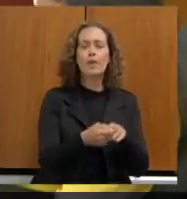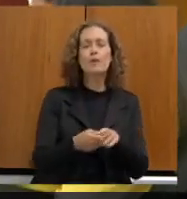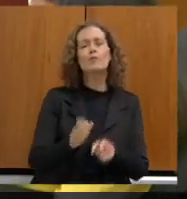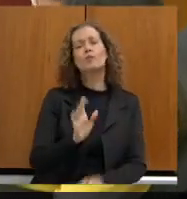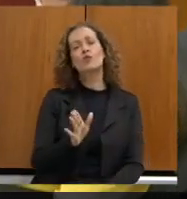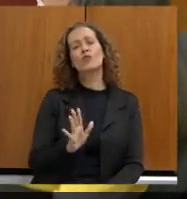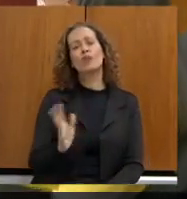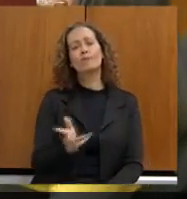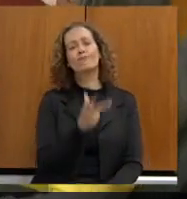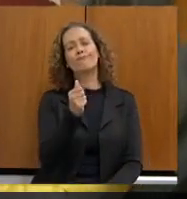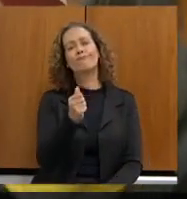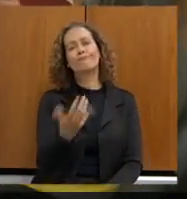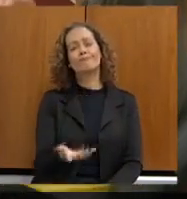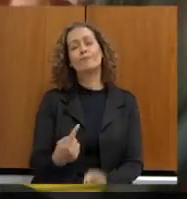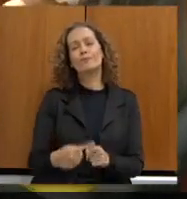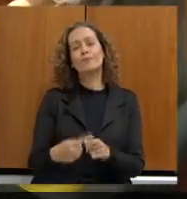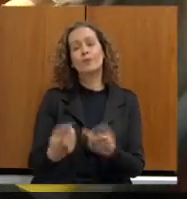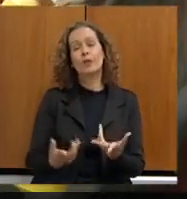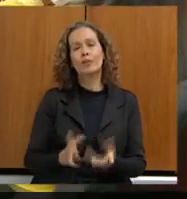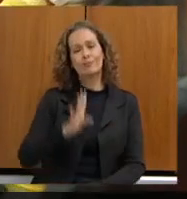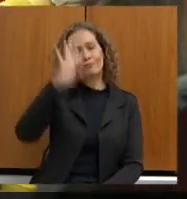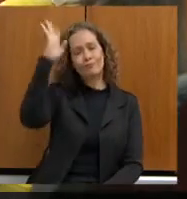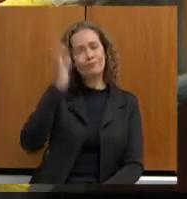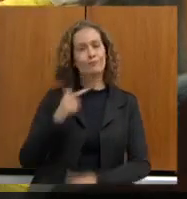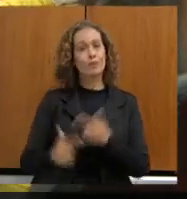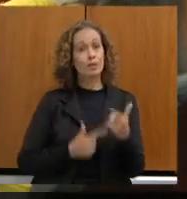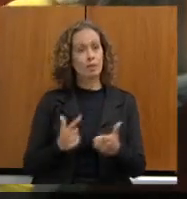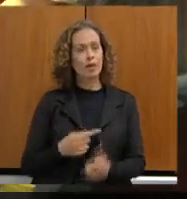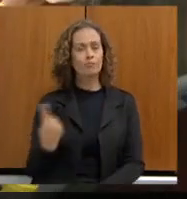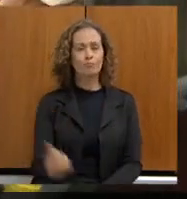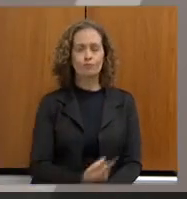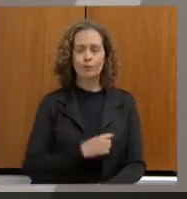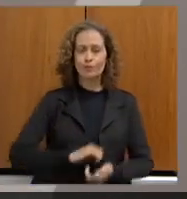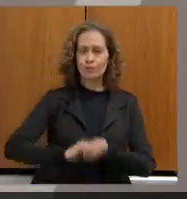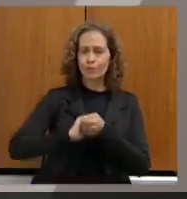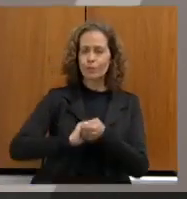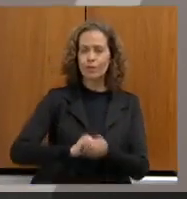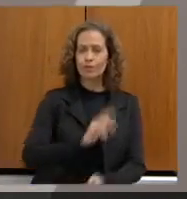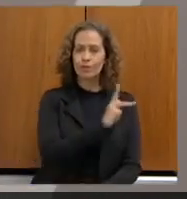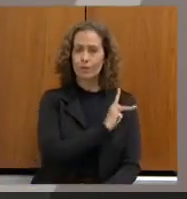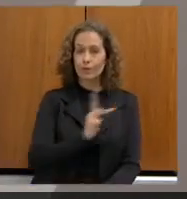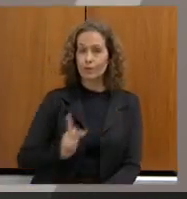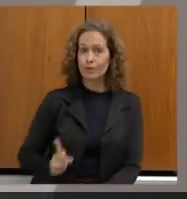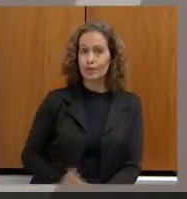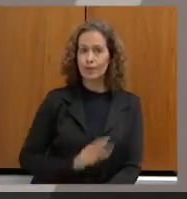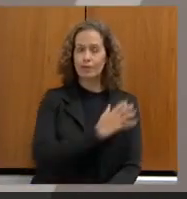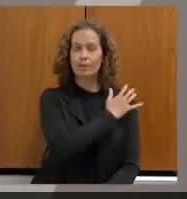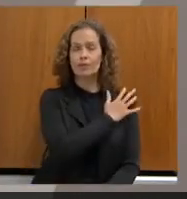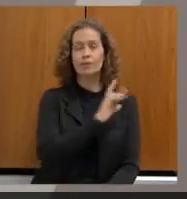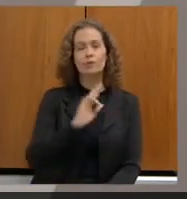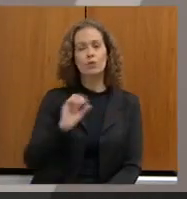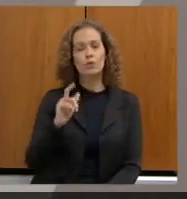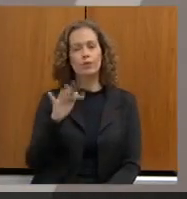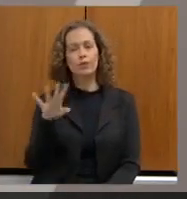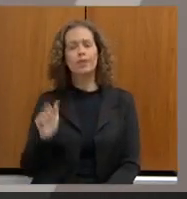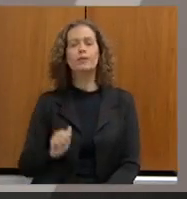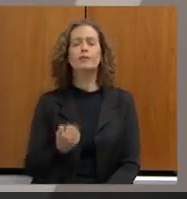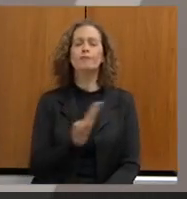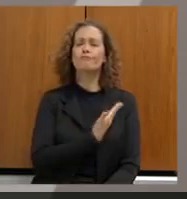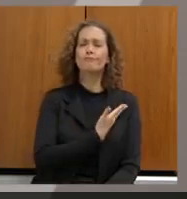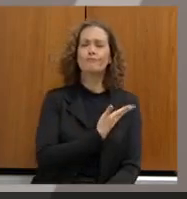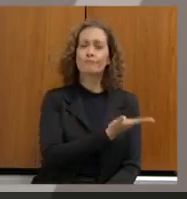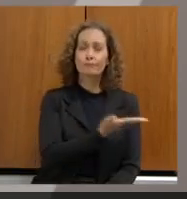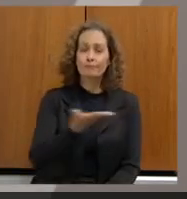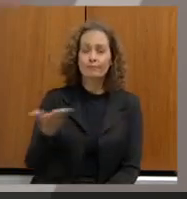ao corpo de bombeiro mas complementar mais uma vez o nosso Presidente sargento Rodrigues e demais colegas